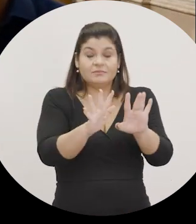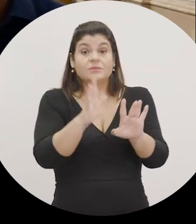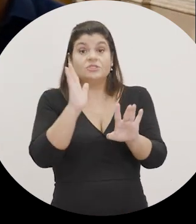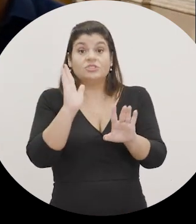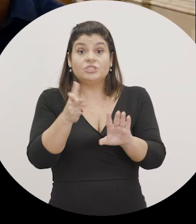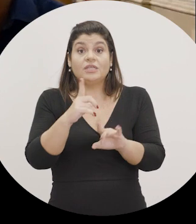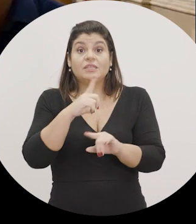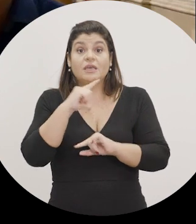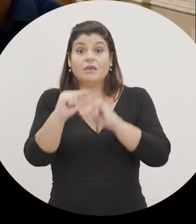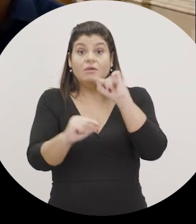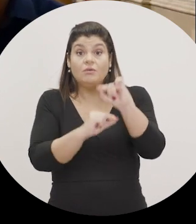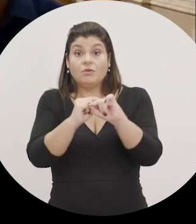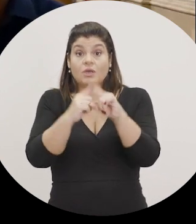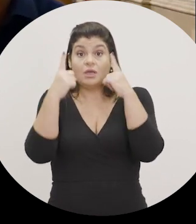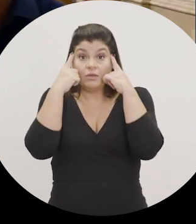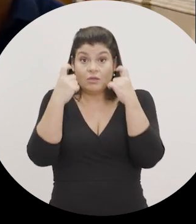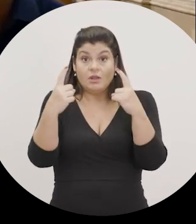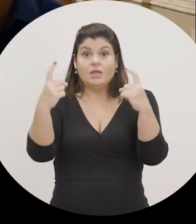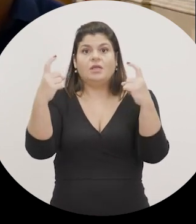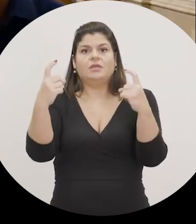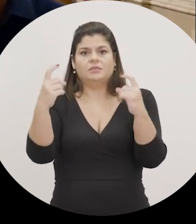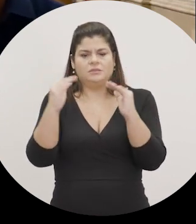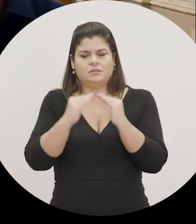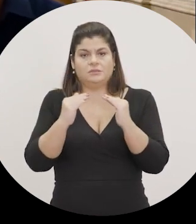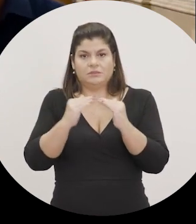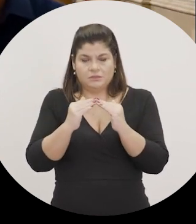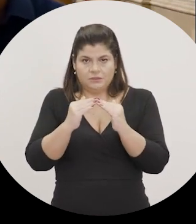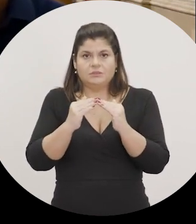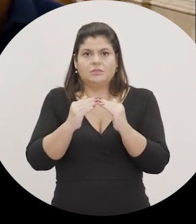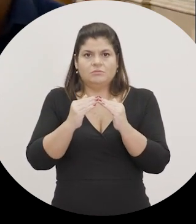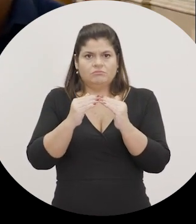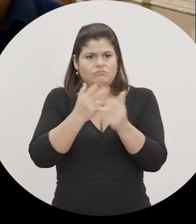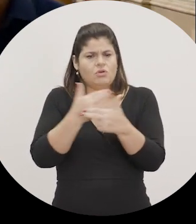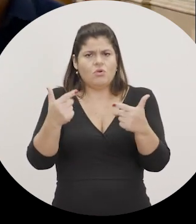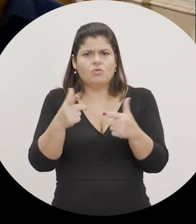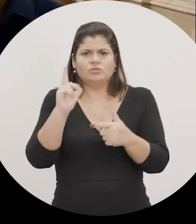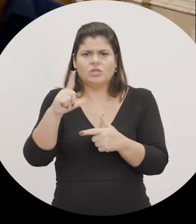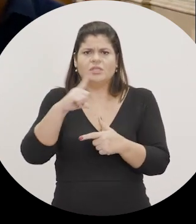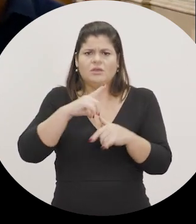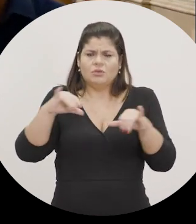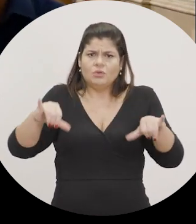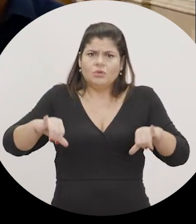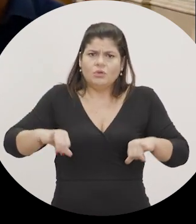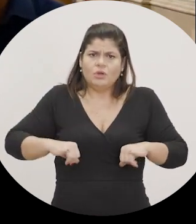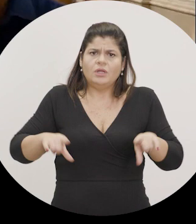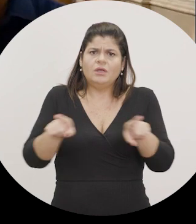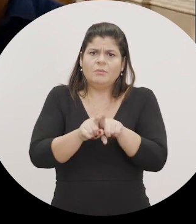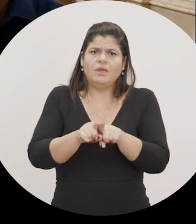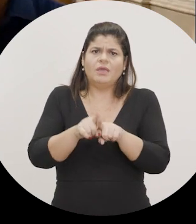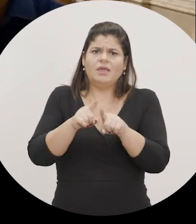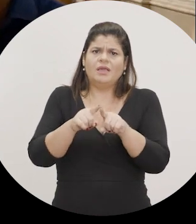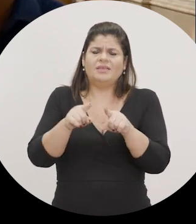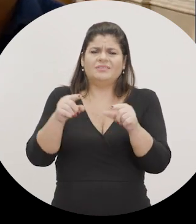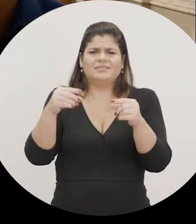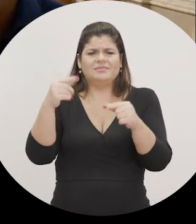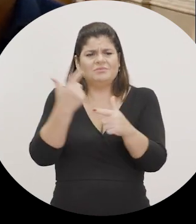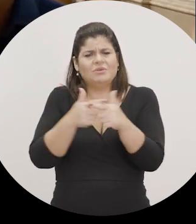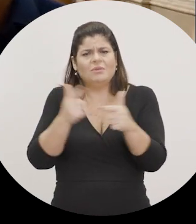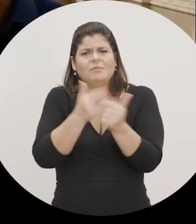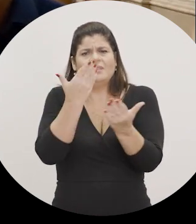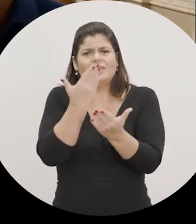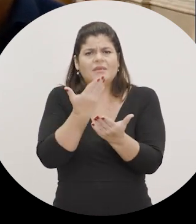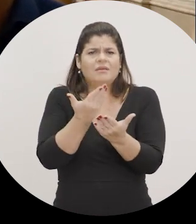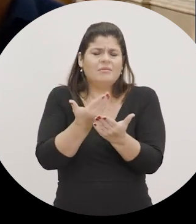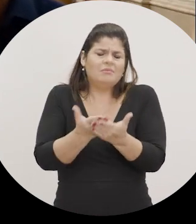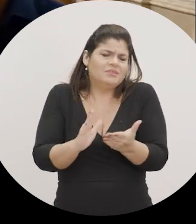já foram vítimas de violência doméstica, alguns até podem ter sofrido essa tragédia